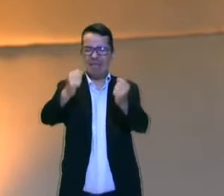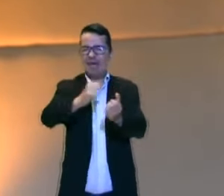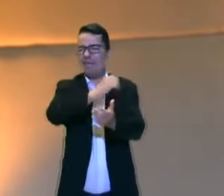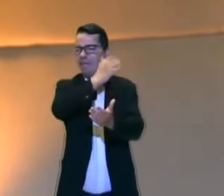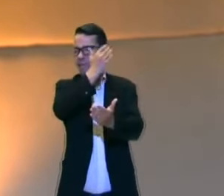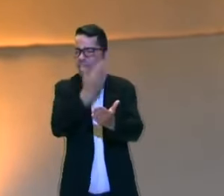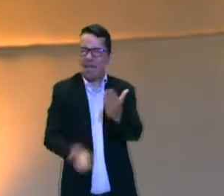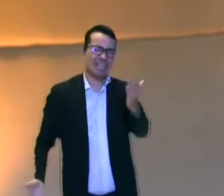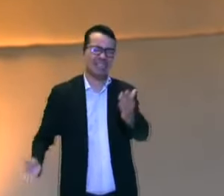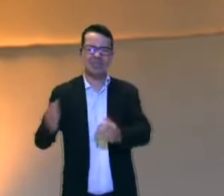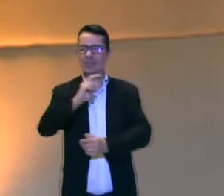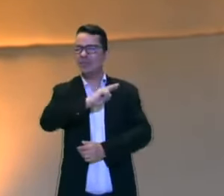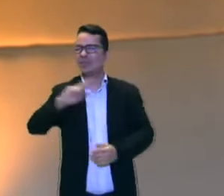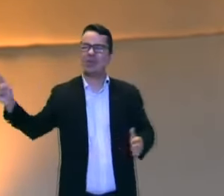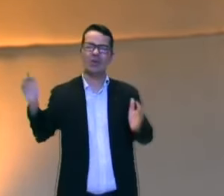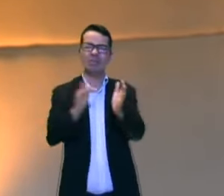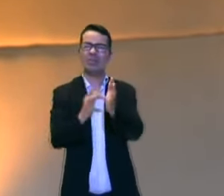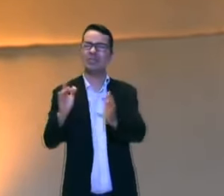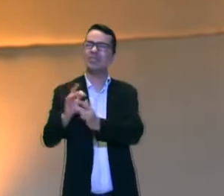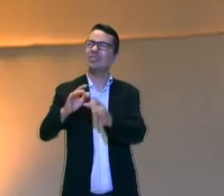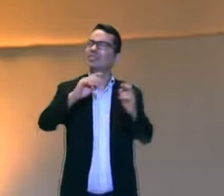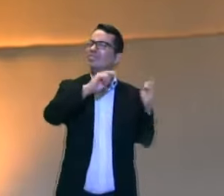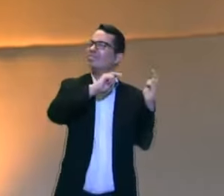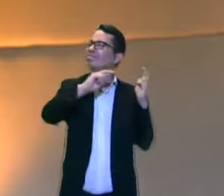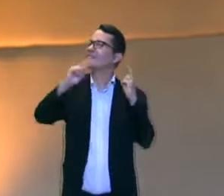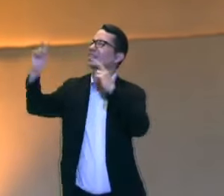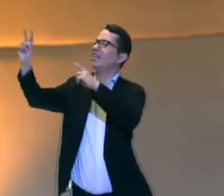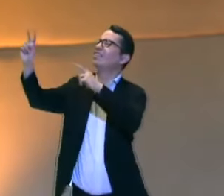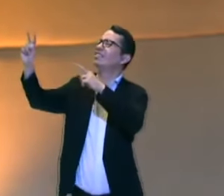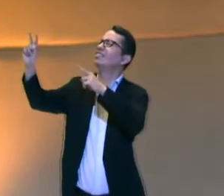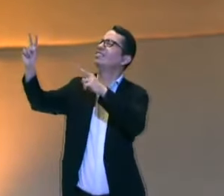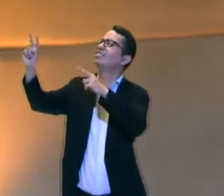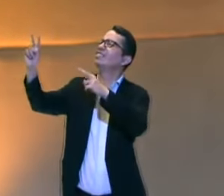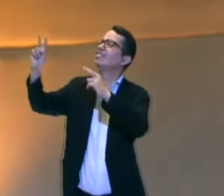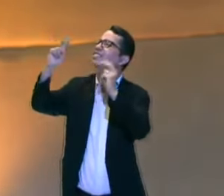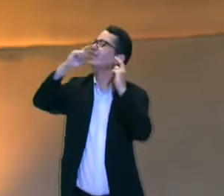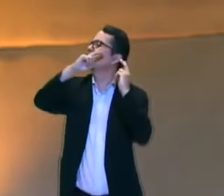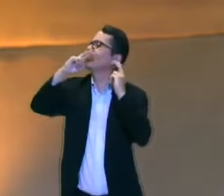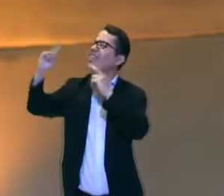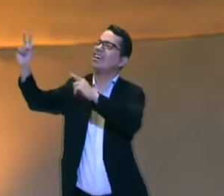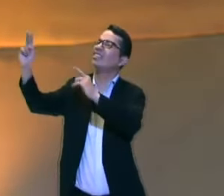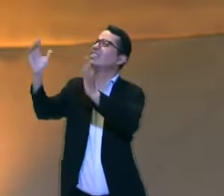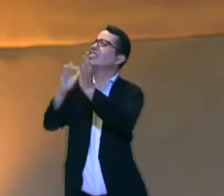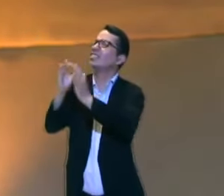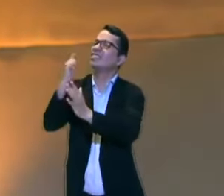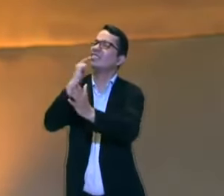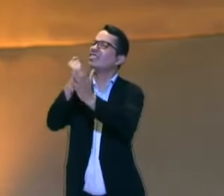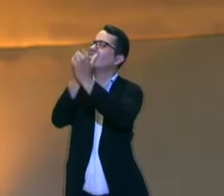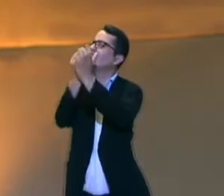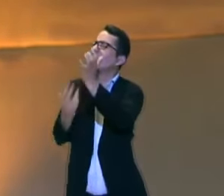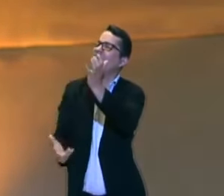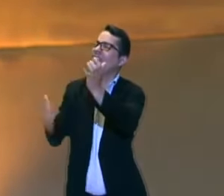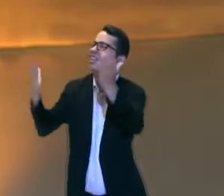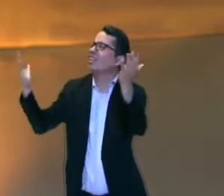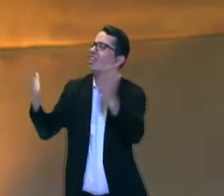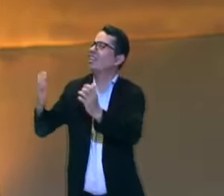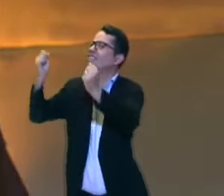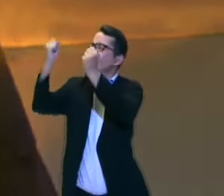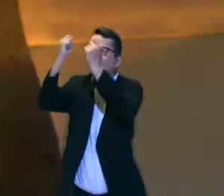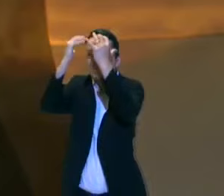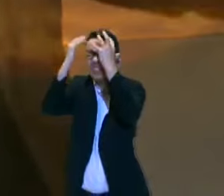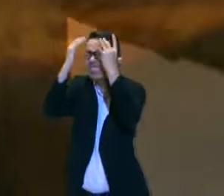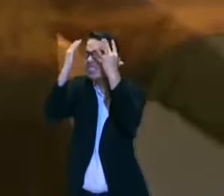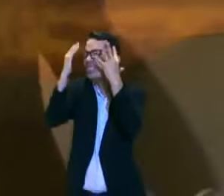nós. Estamos olhando para a cruz. Ele entregou tudo, Ele entregou tudo. Agora, Pai,